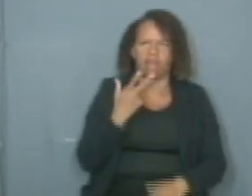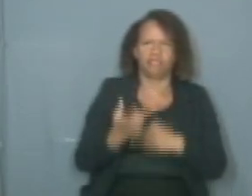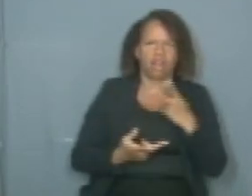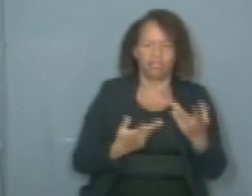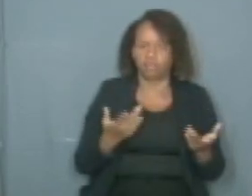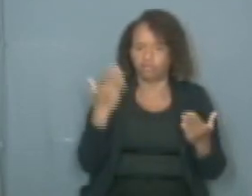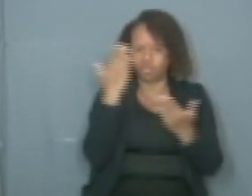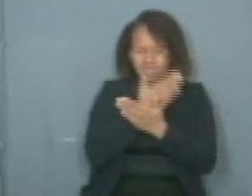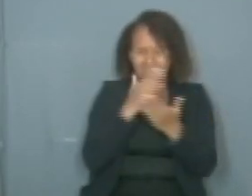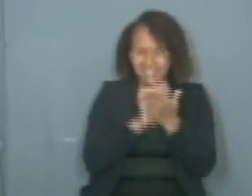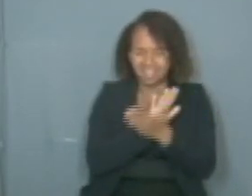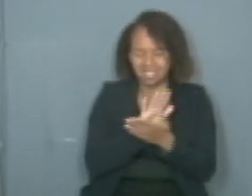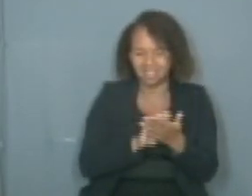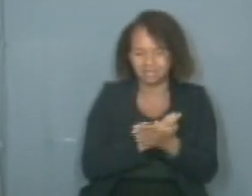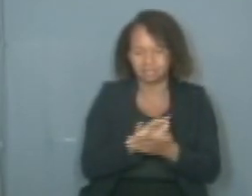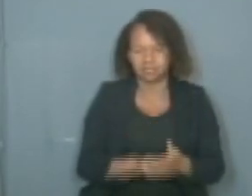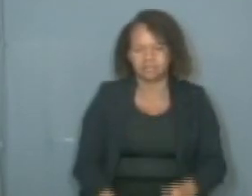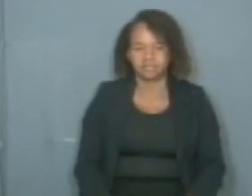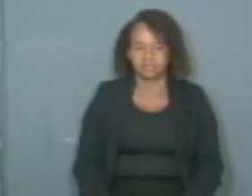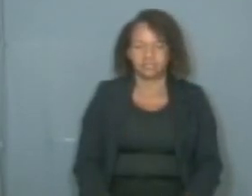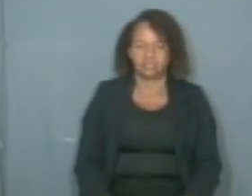tanto, tá?